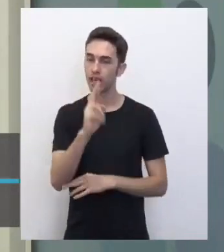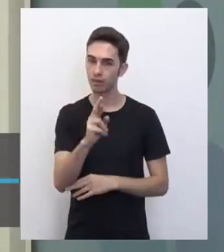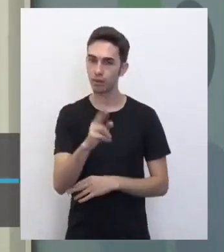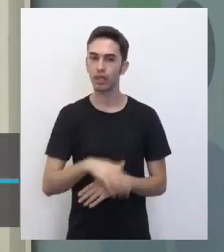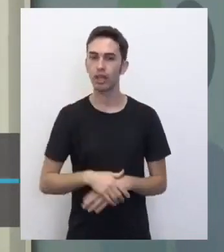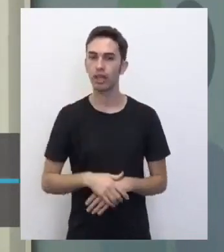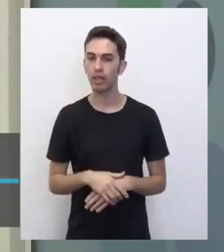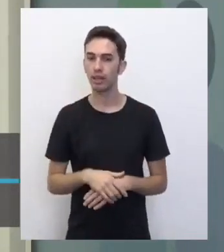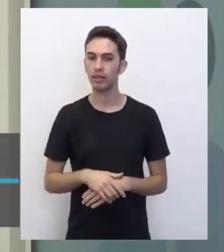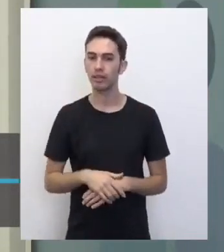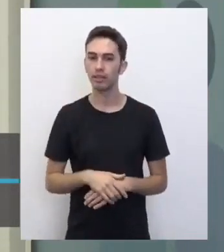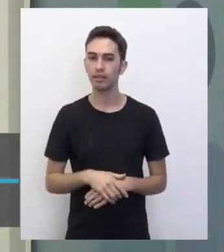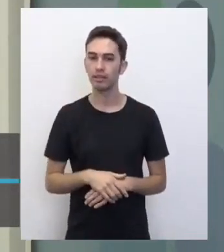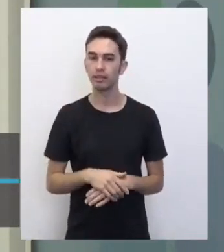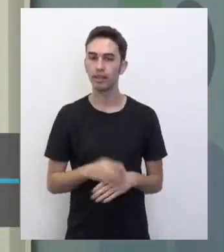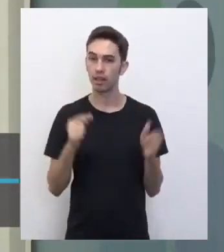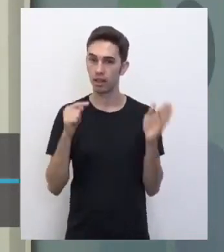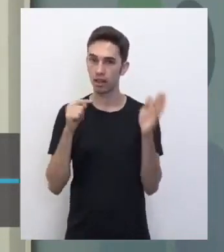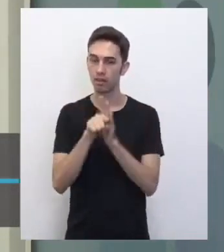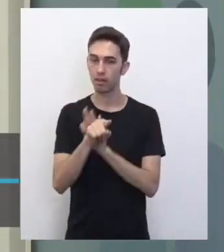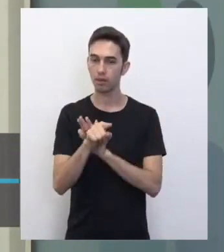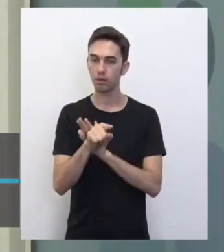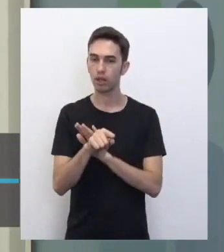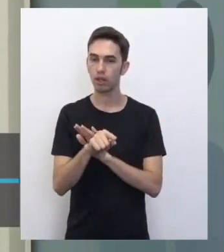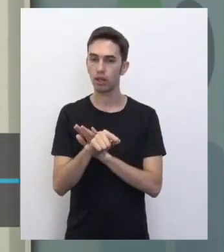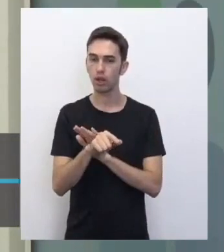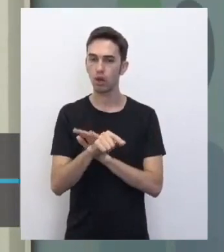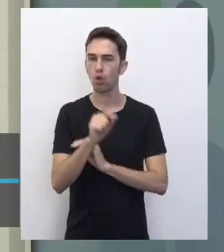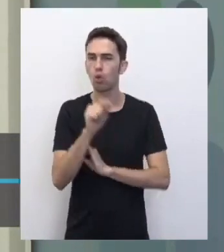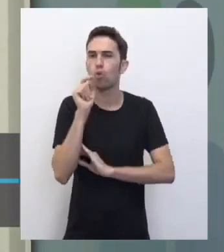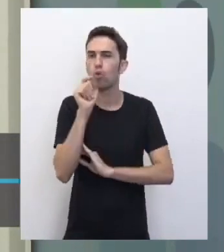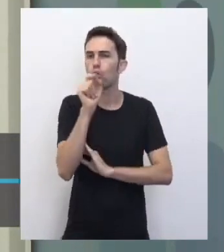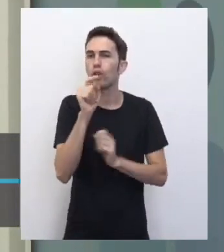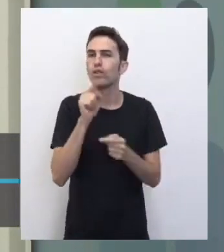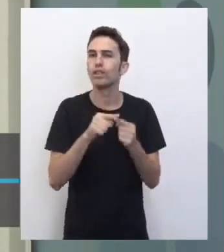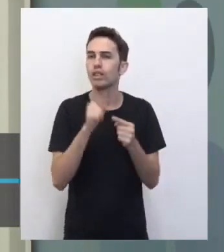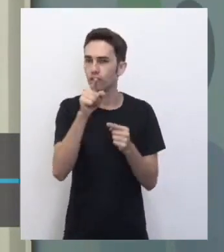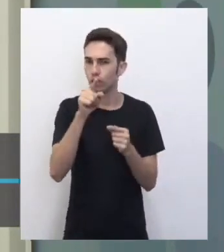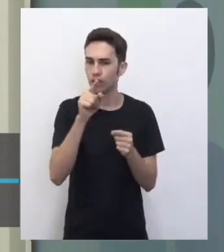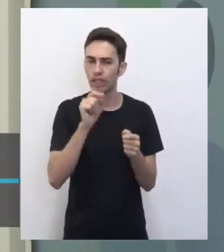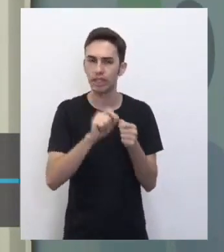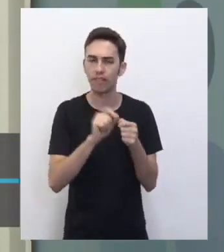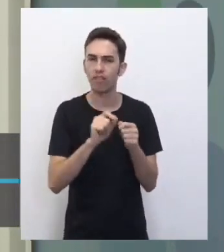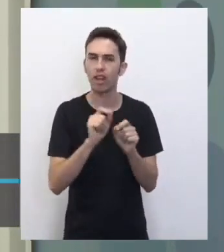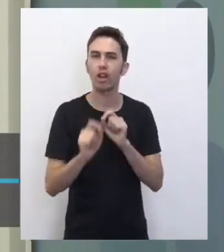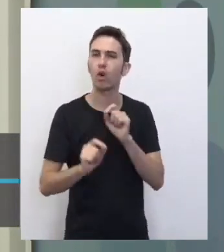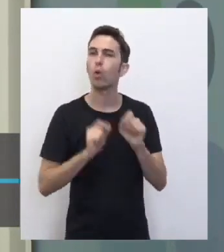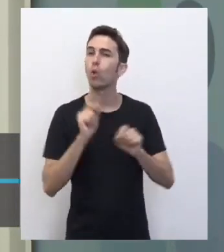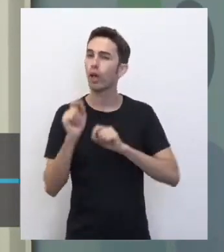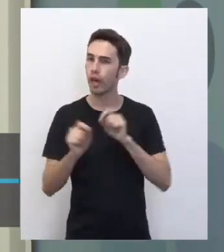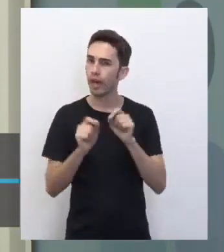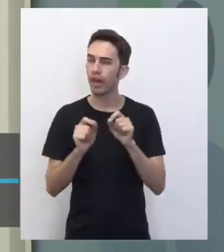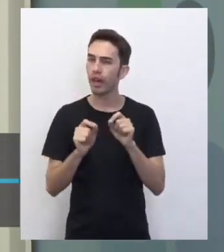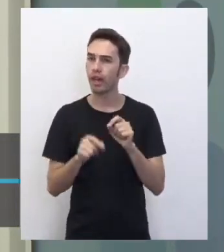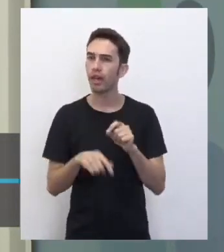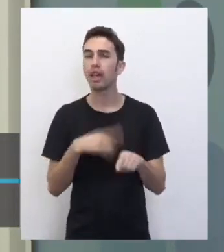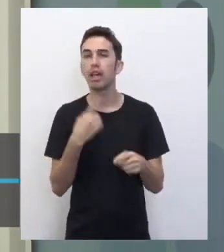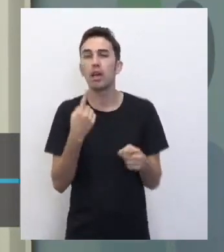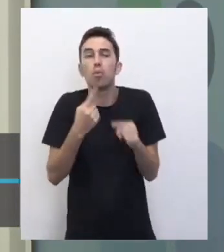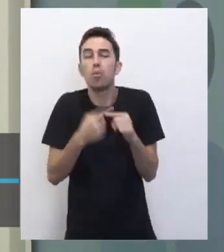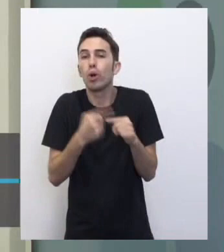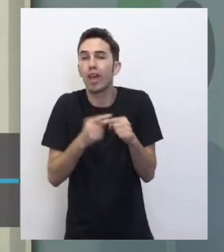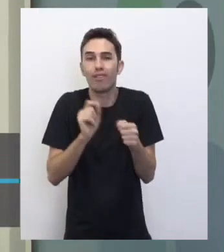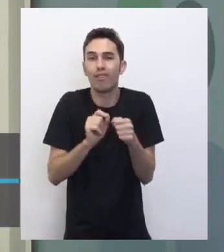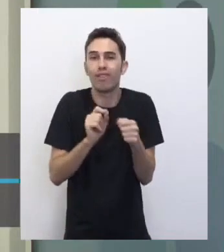situação com a seguinte pergunta. Né? O que vocês fariam dentro dessa situação que a Jennifer vai ler para a gente, e por que vocês fariam o que